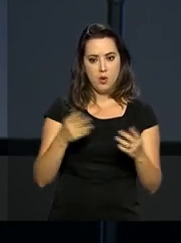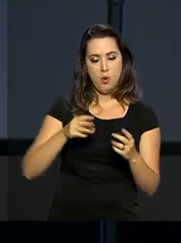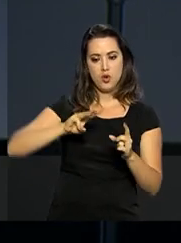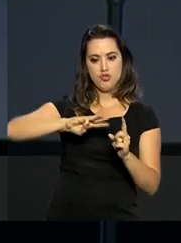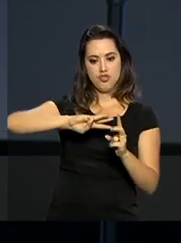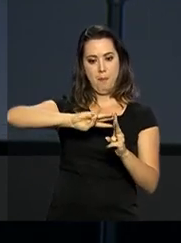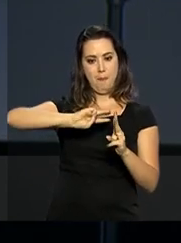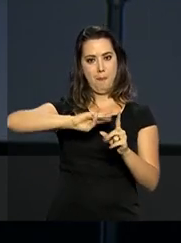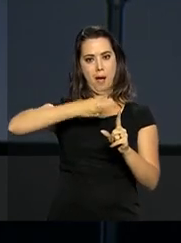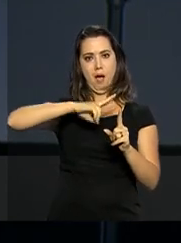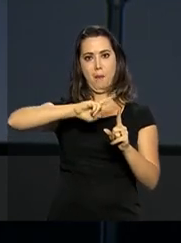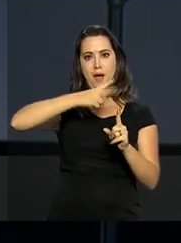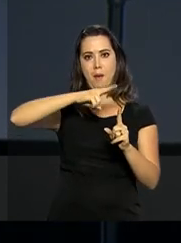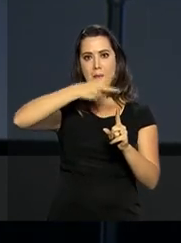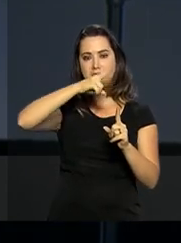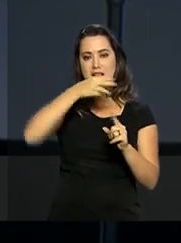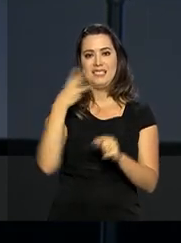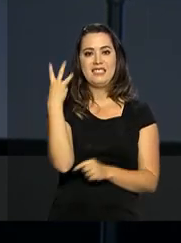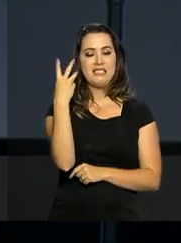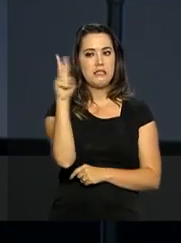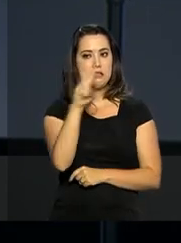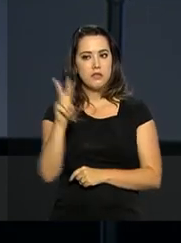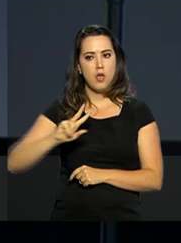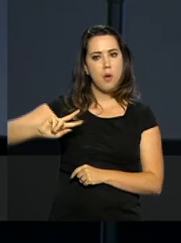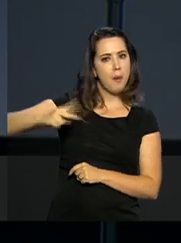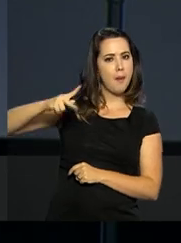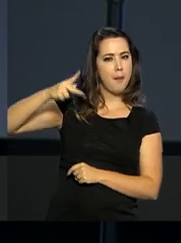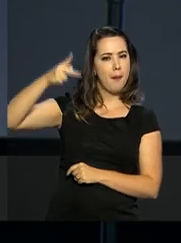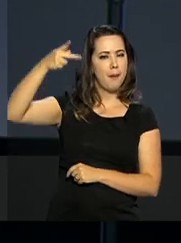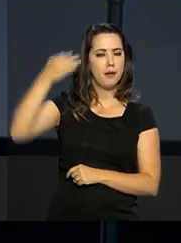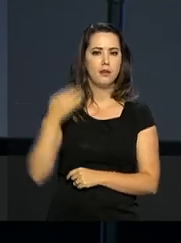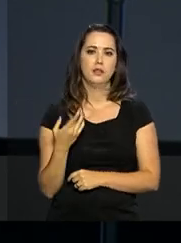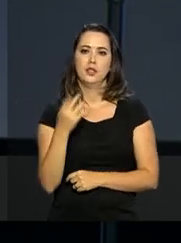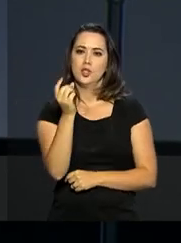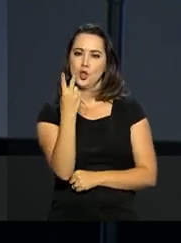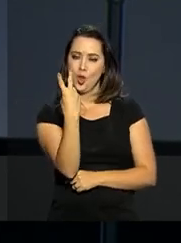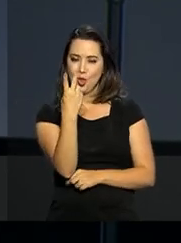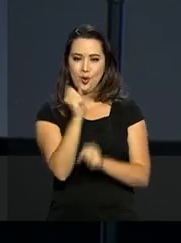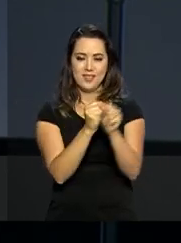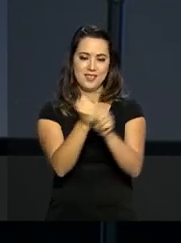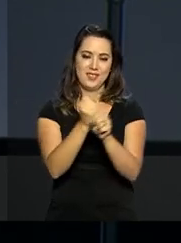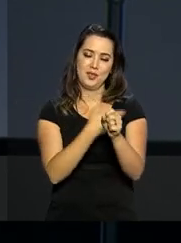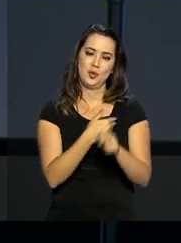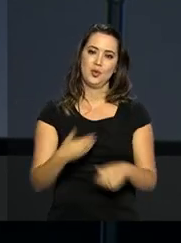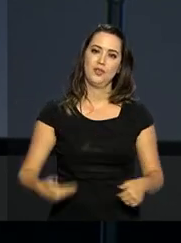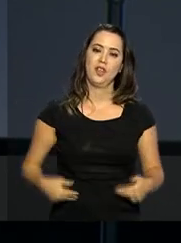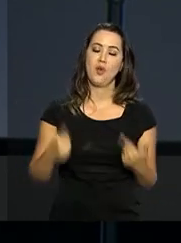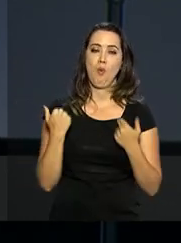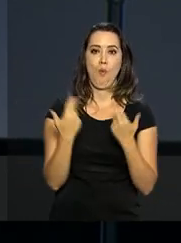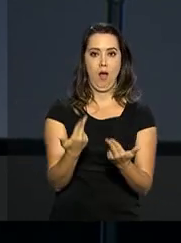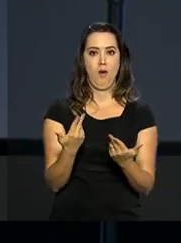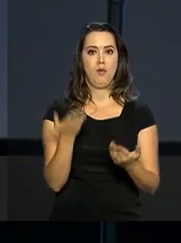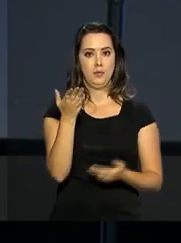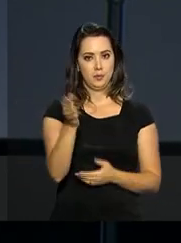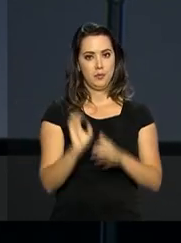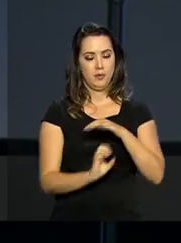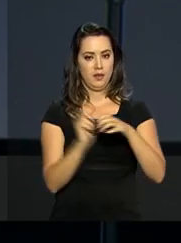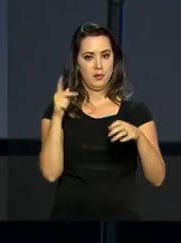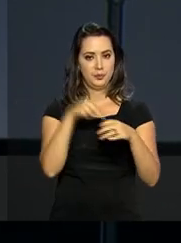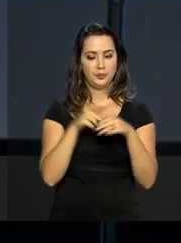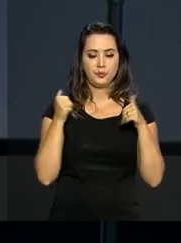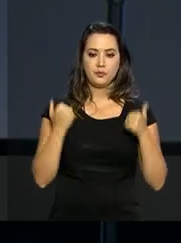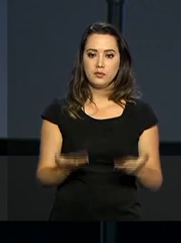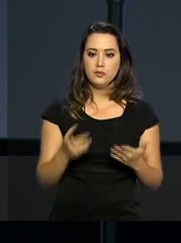Banco do Brasil, que era de X, passou a ser 3X em apenas esses 2 anos de governo. De igual maneira, a Petrobras. De modo